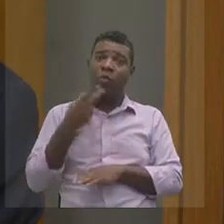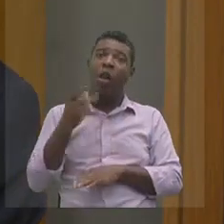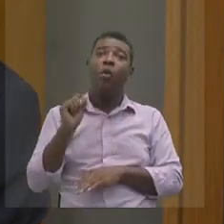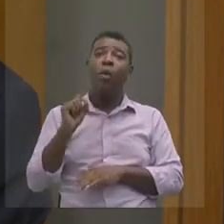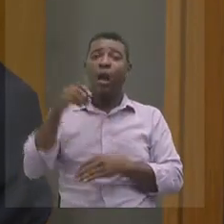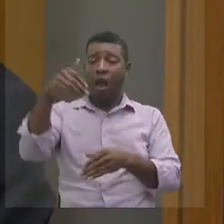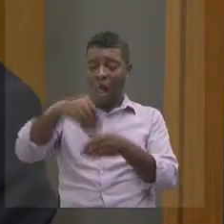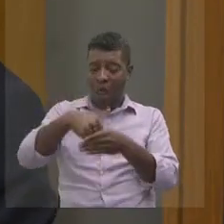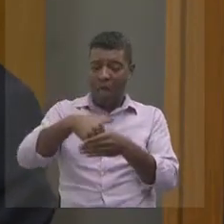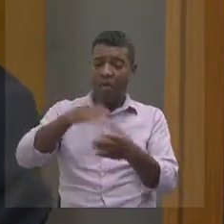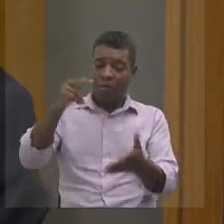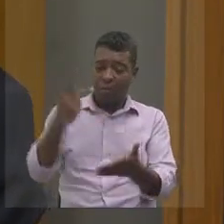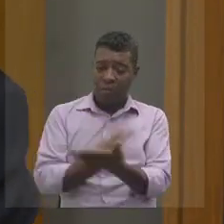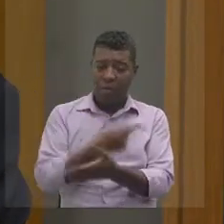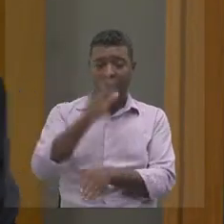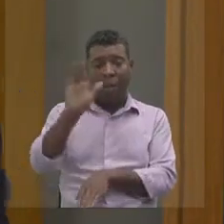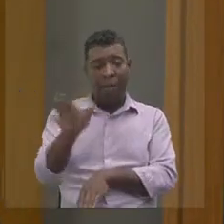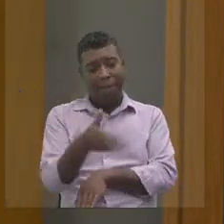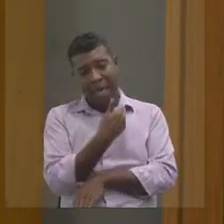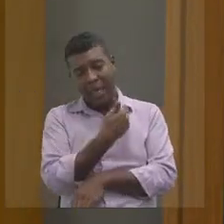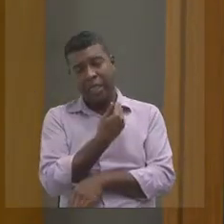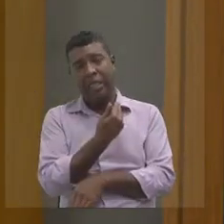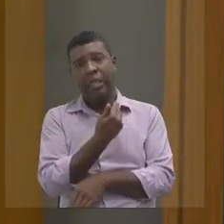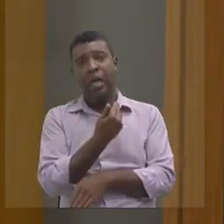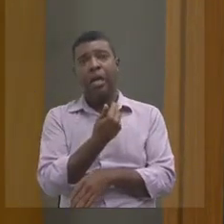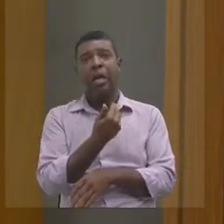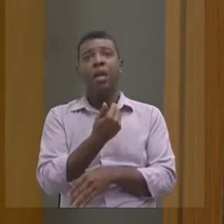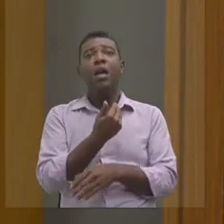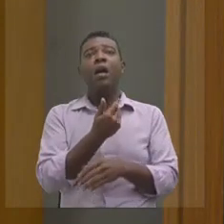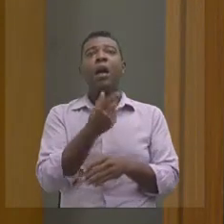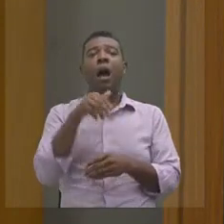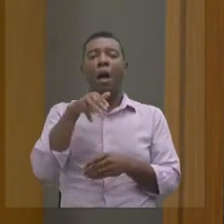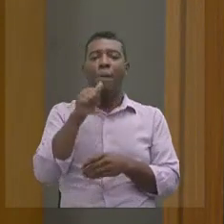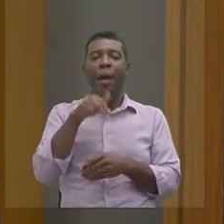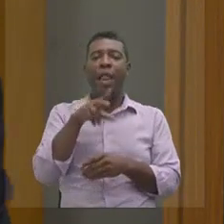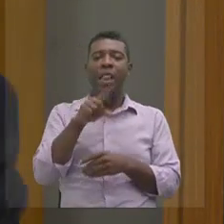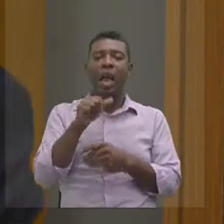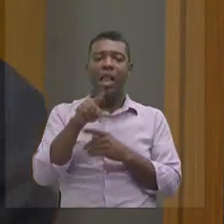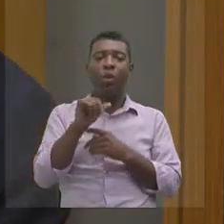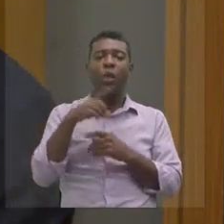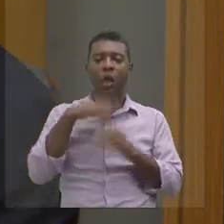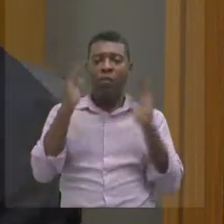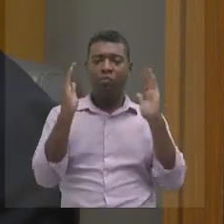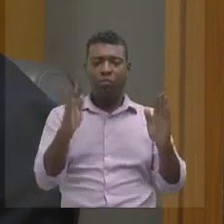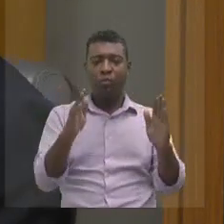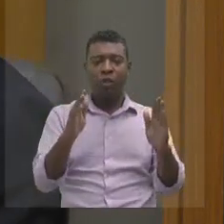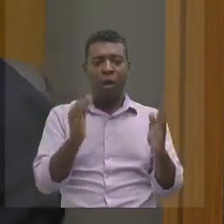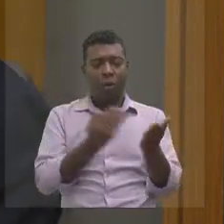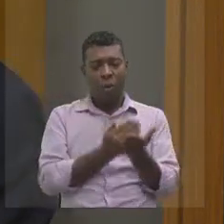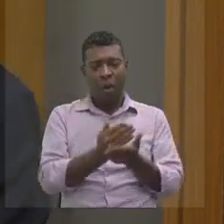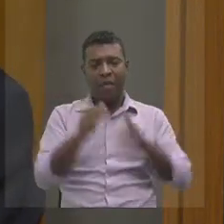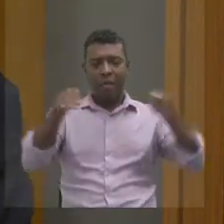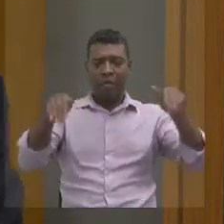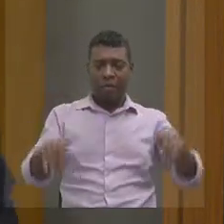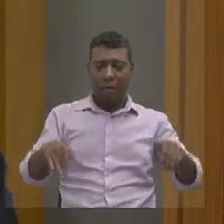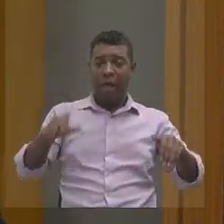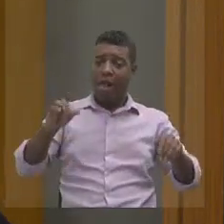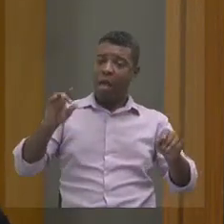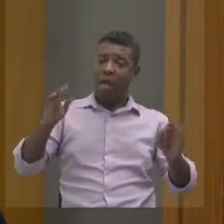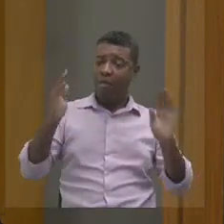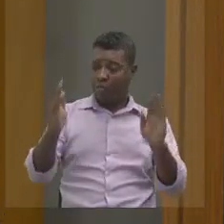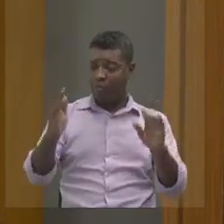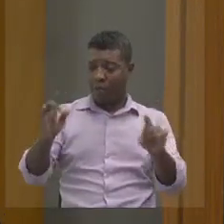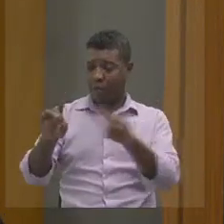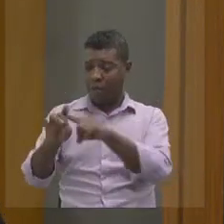a eleição passa mandato tem data para começar tem data para terminar mas enquanto nós estamos aqui nós temos que ter a